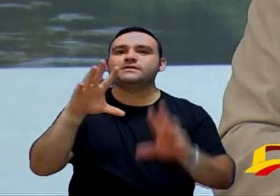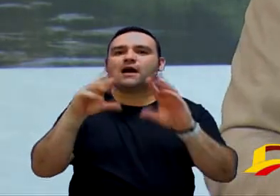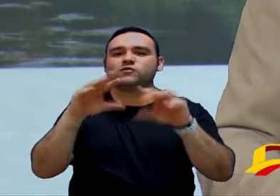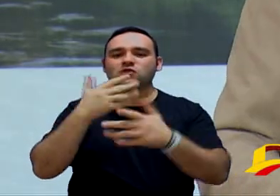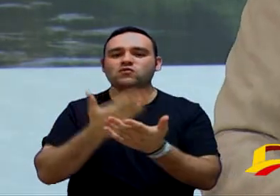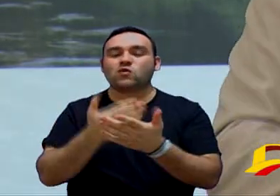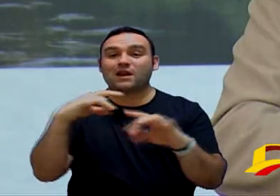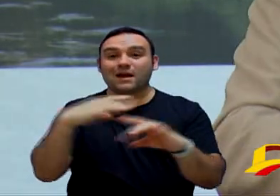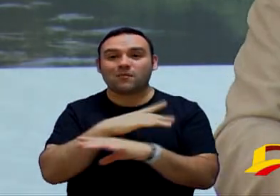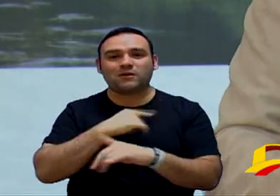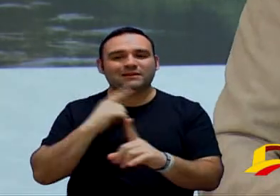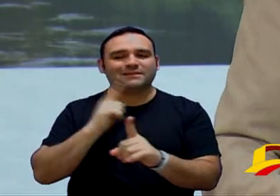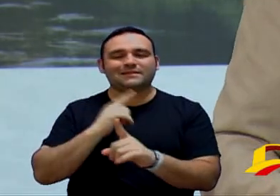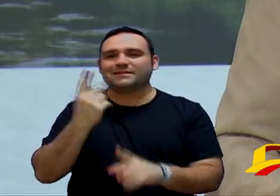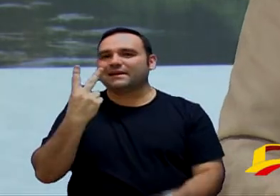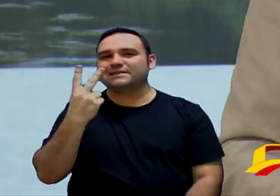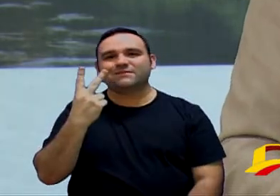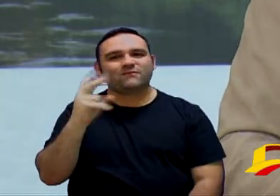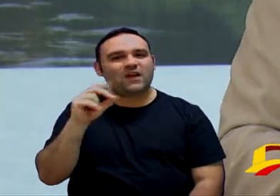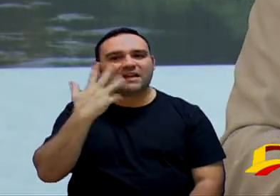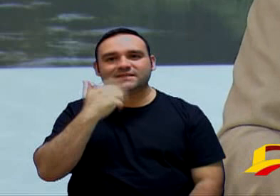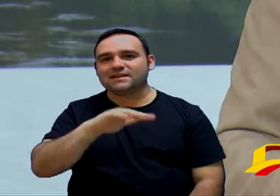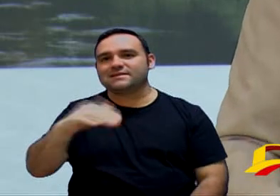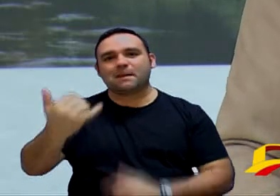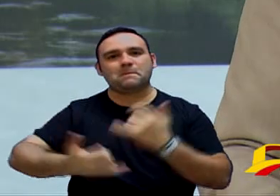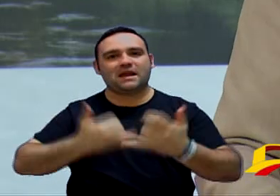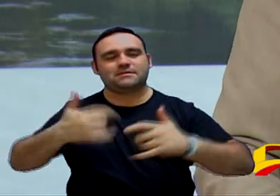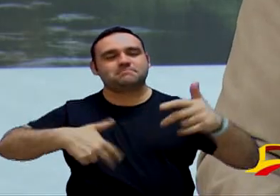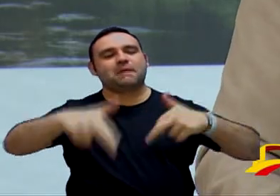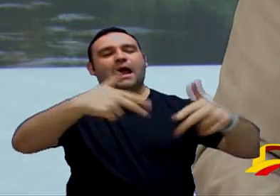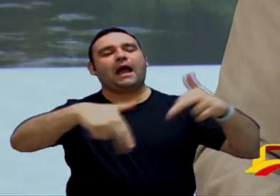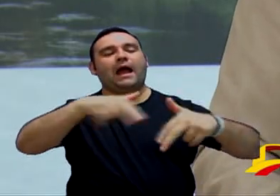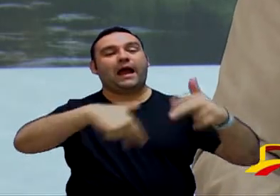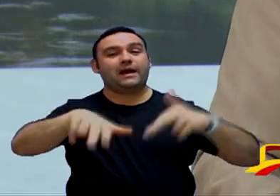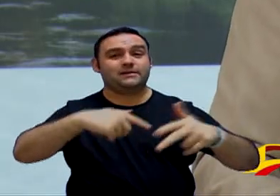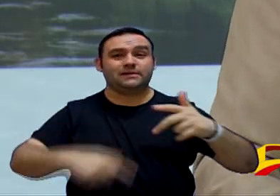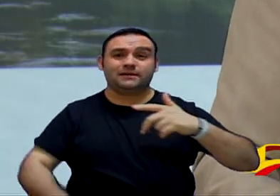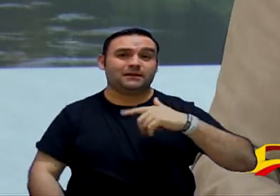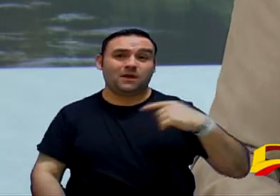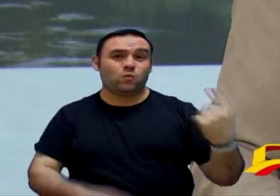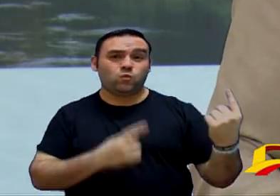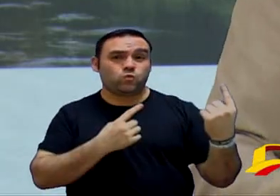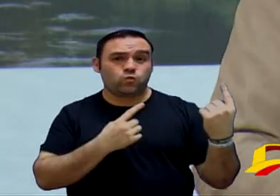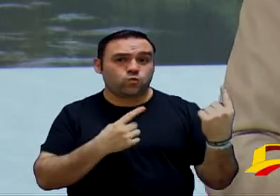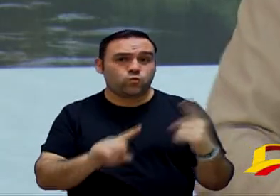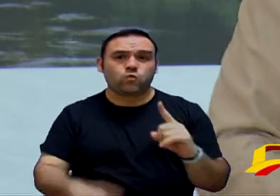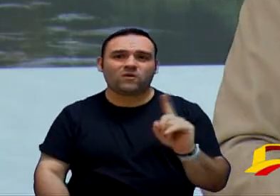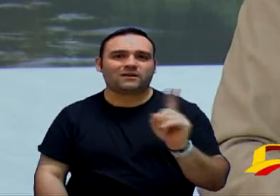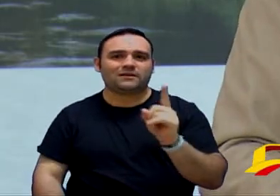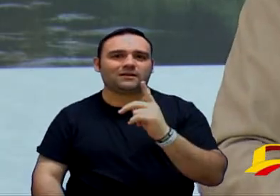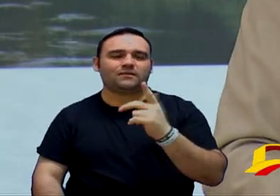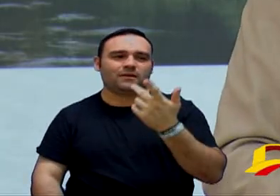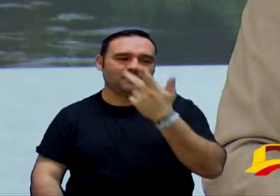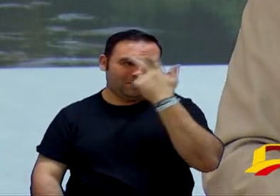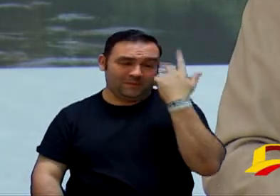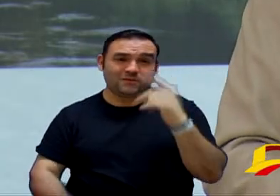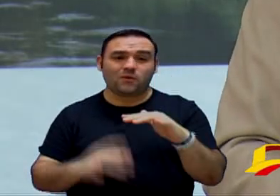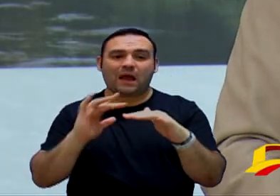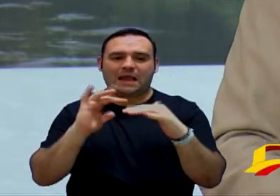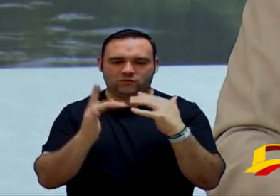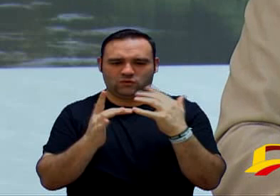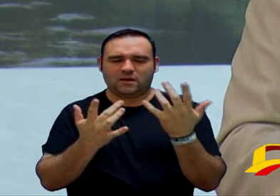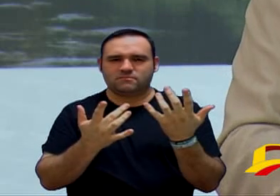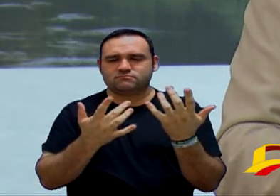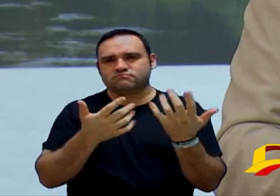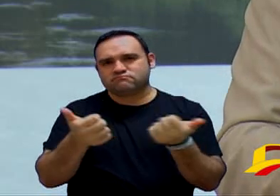da escola se encontra 10 12 20 crianças se divertindo ali eu não sou contra a pessoa ficar na rede social